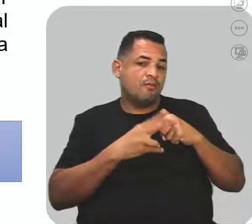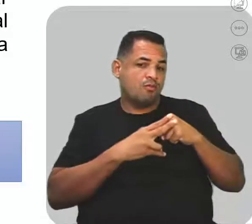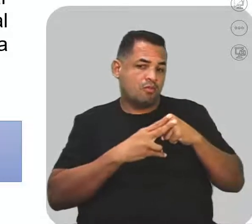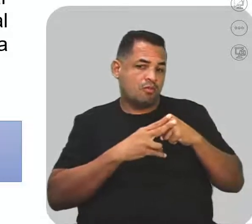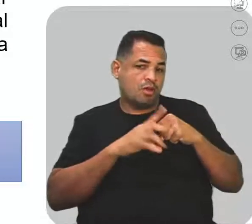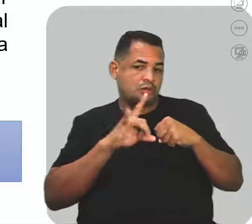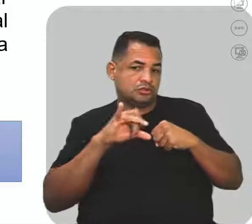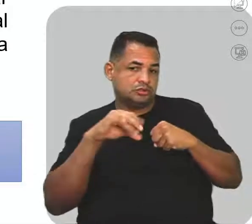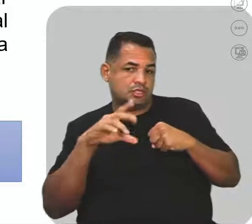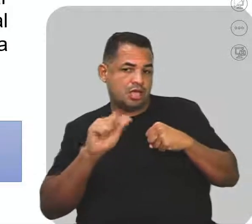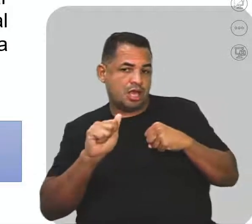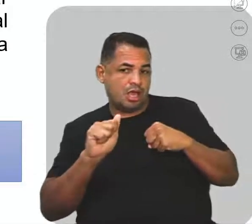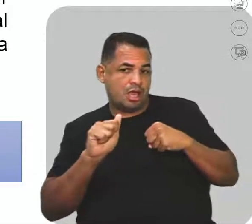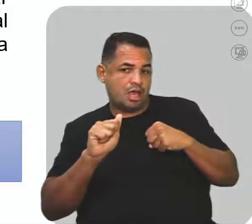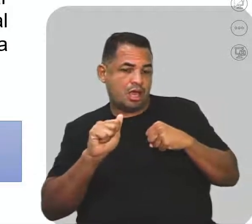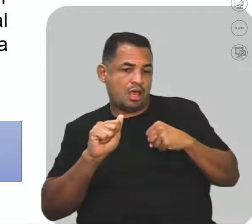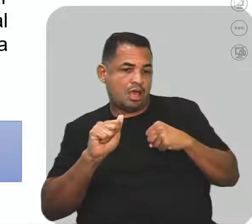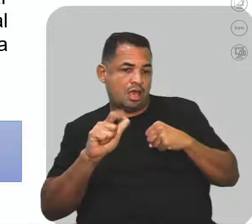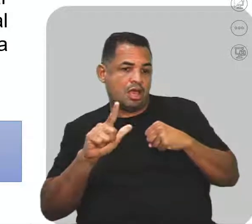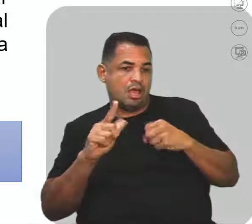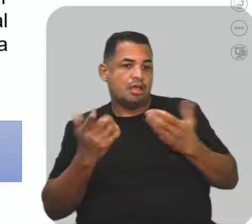verbo auxiliar, tá?